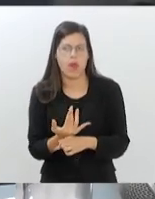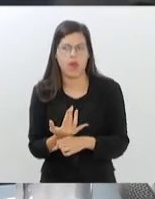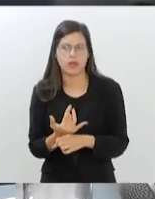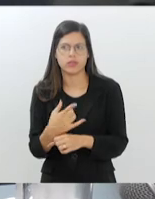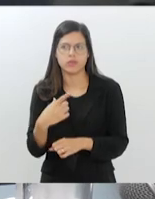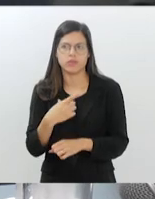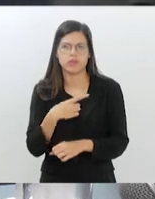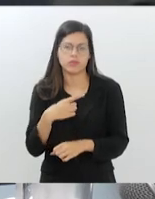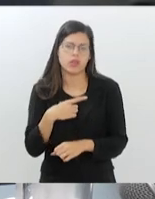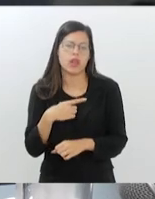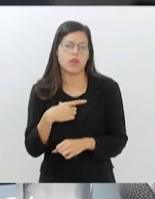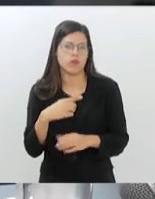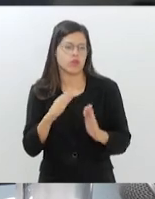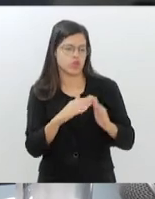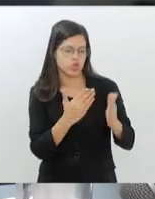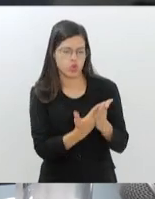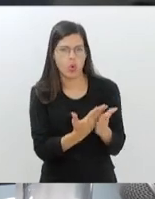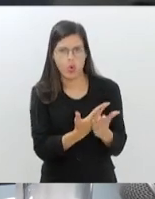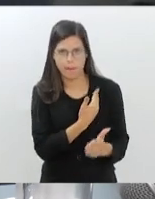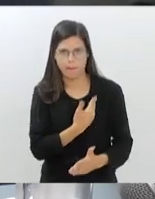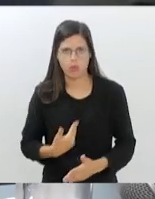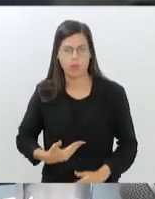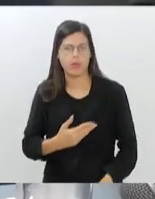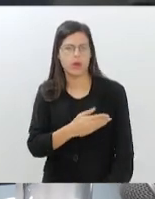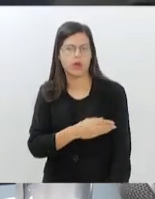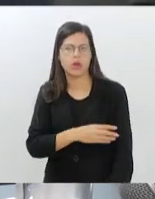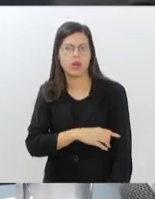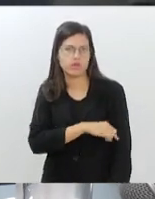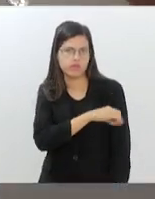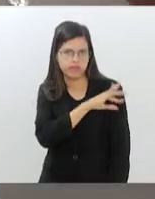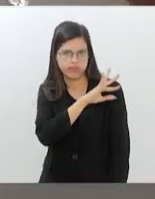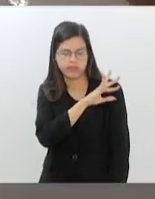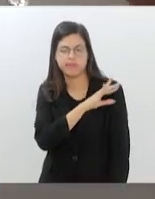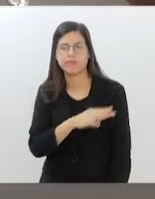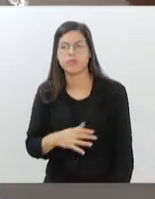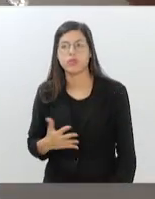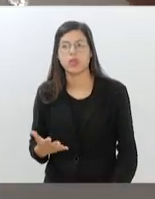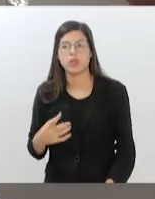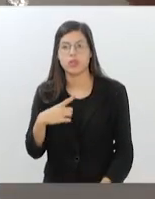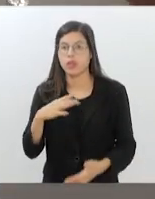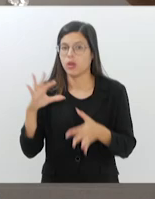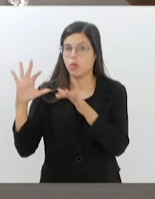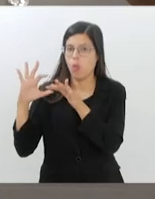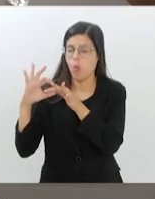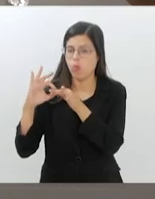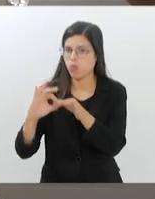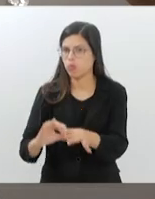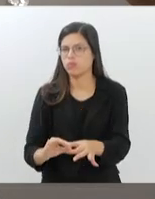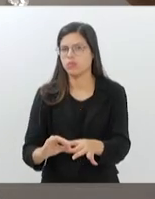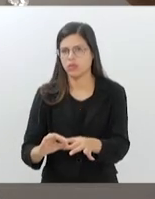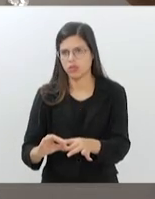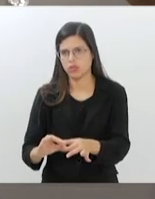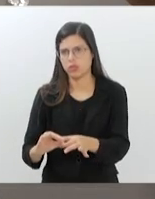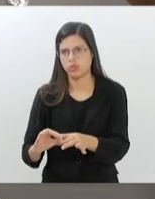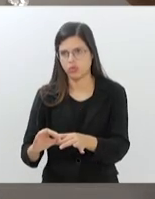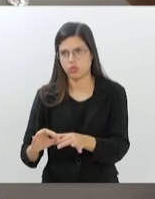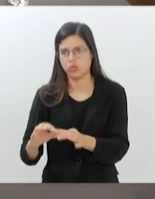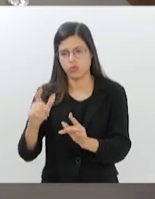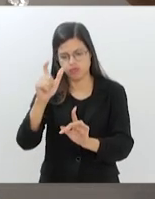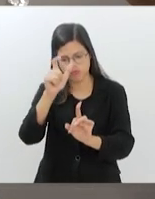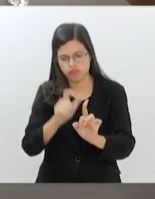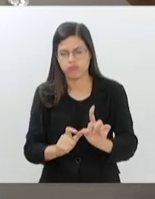de segundo grau então tem todo um contexto de um personagem da werge Então por conta disso a